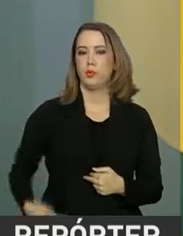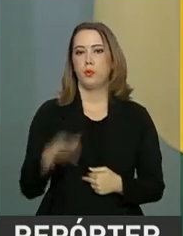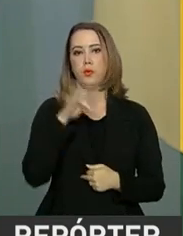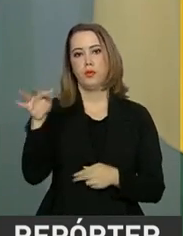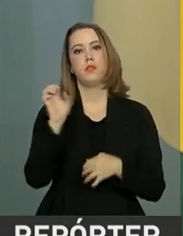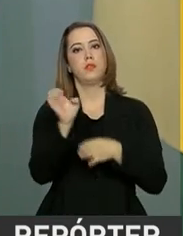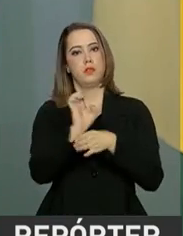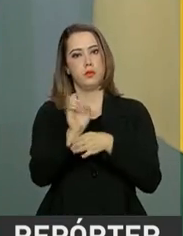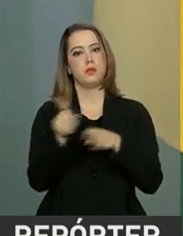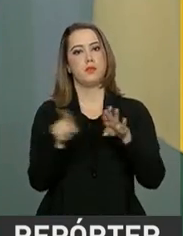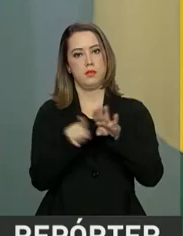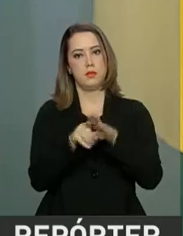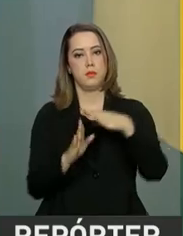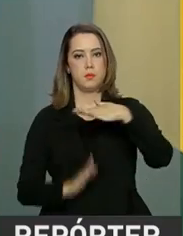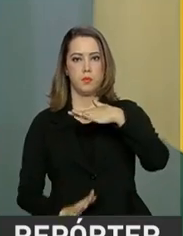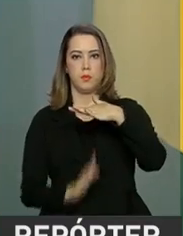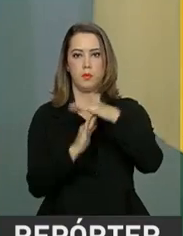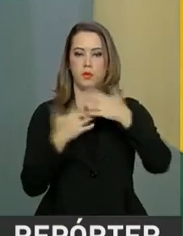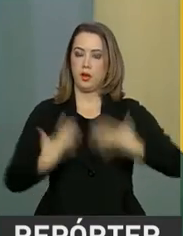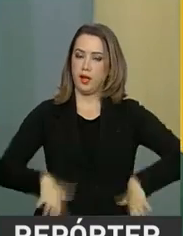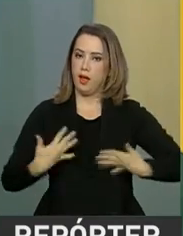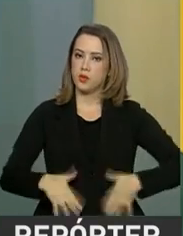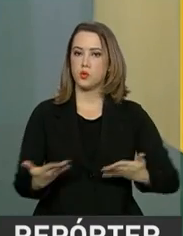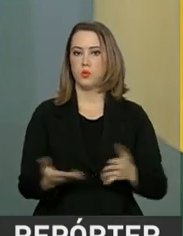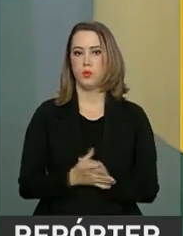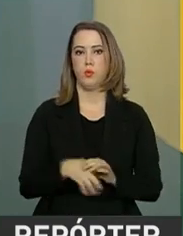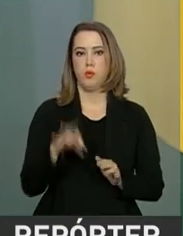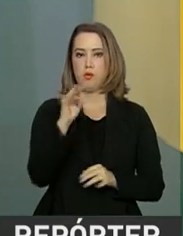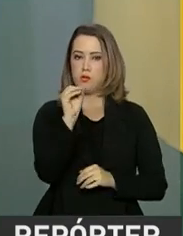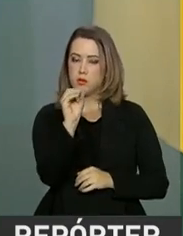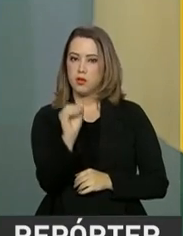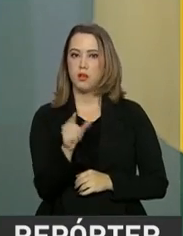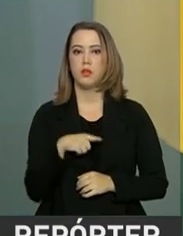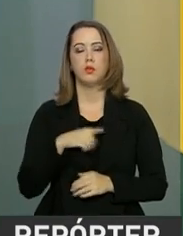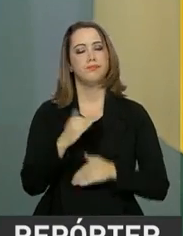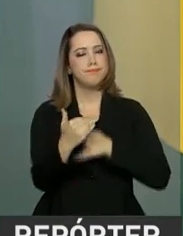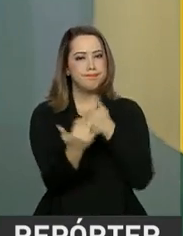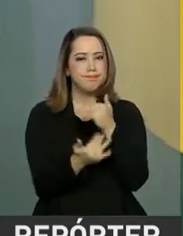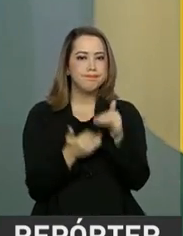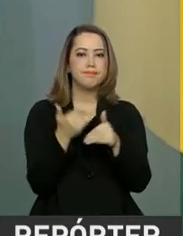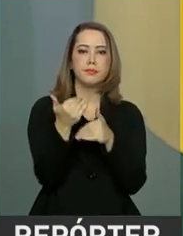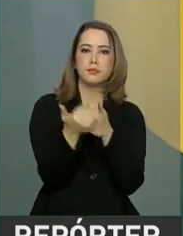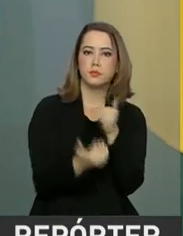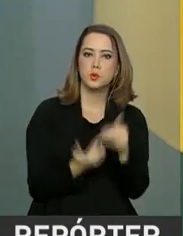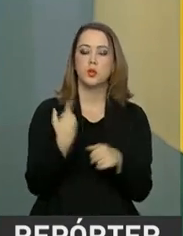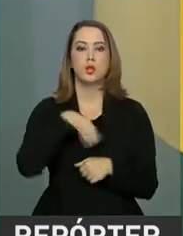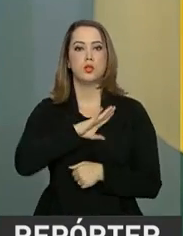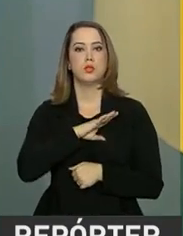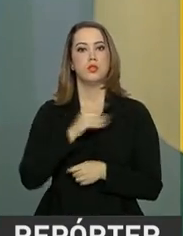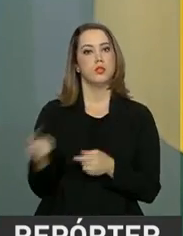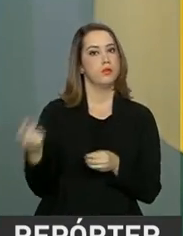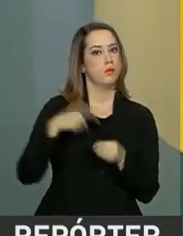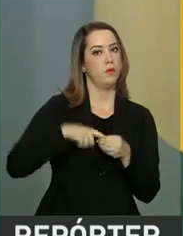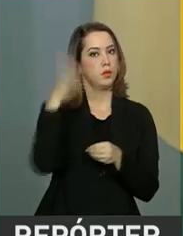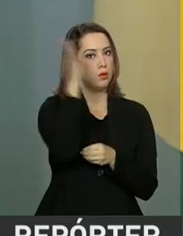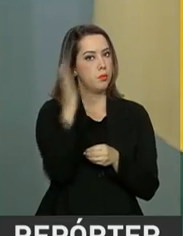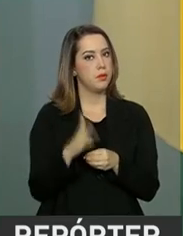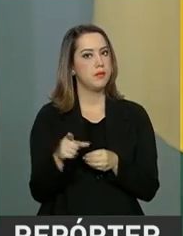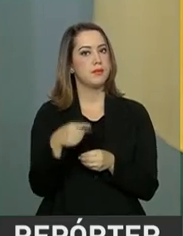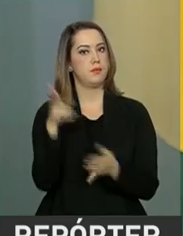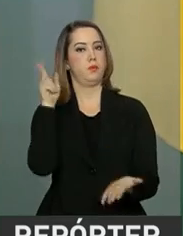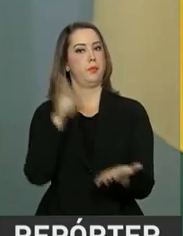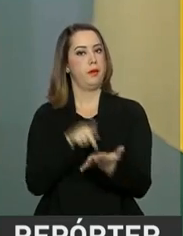de gastos para os Estados da Federação Brasileira ou seja pouco a pouco nós vamos trazendo o Brasil para a realidade